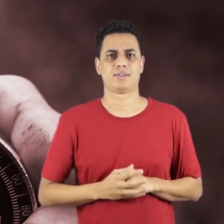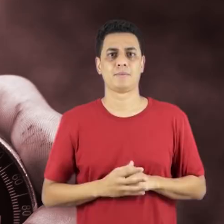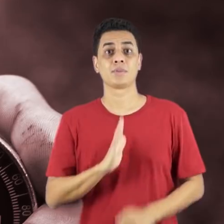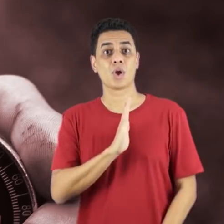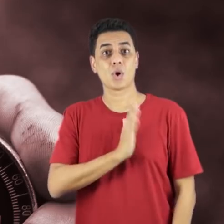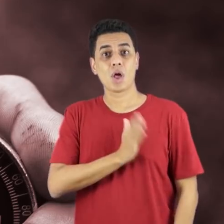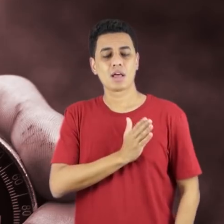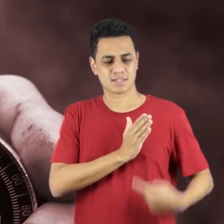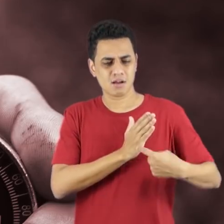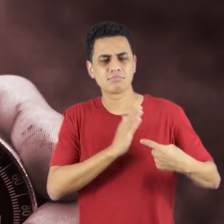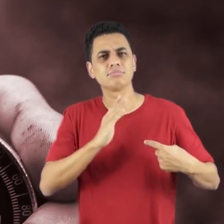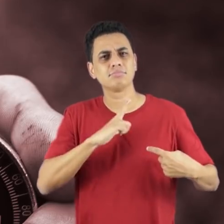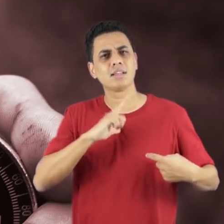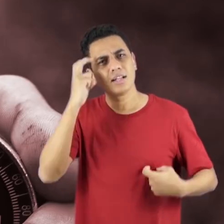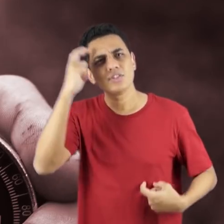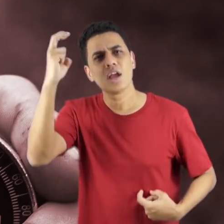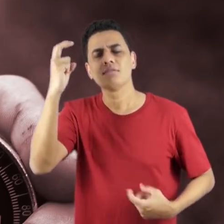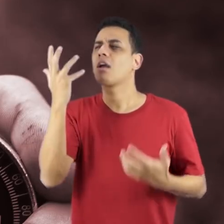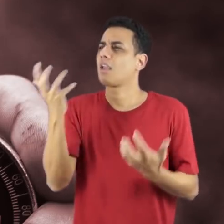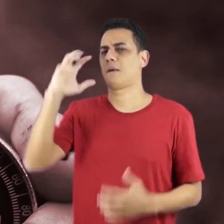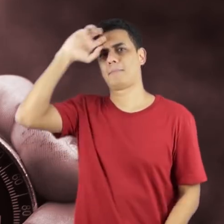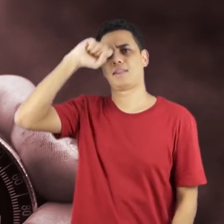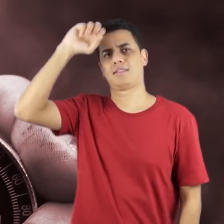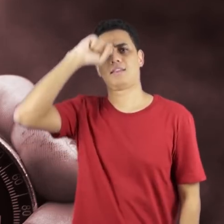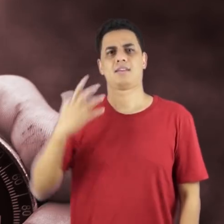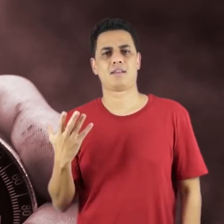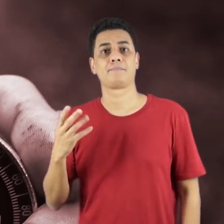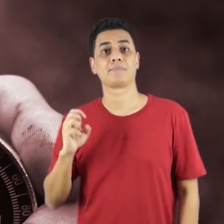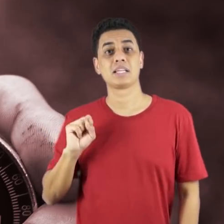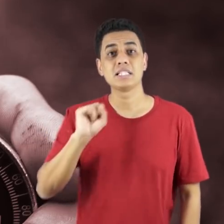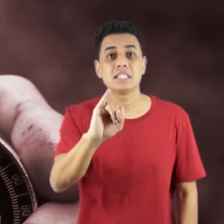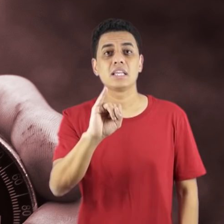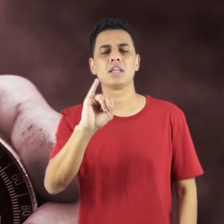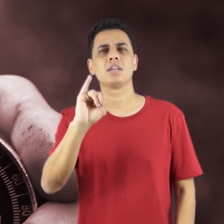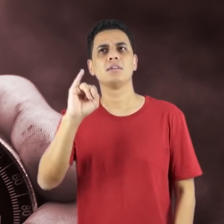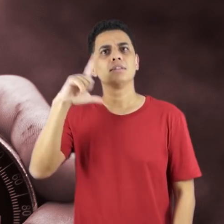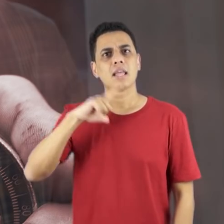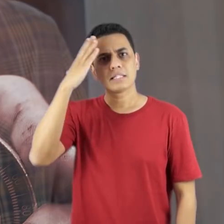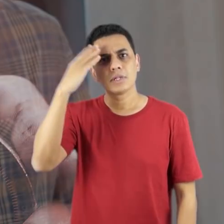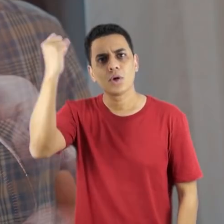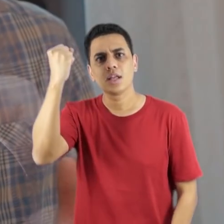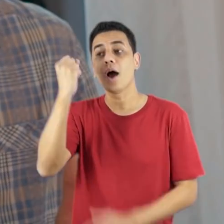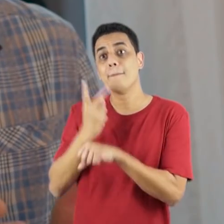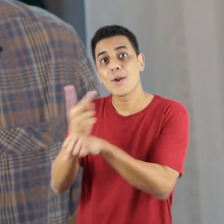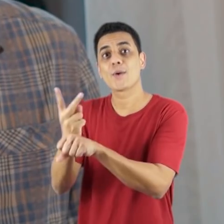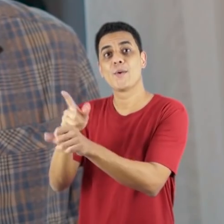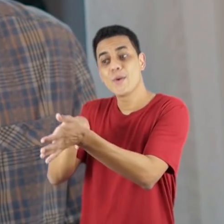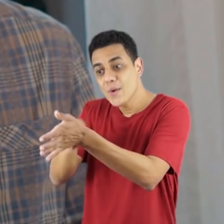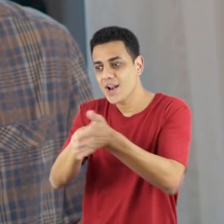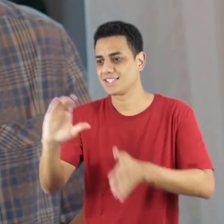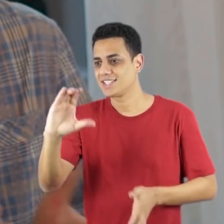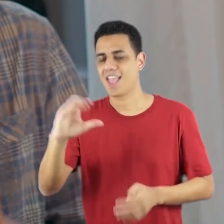ainda, o coração inteligente adquire o saber. O ouvido dos sábios procura a ciência. Os sábios usam bem